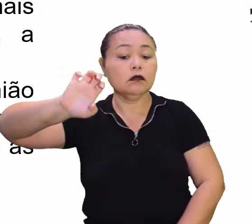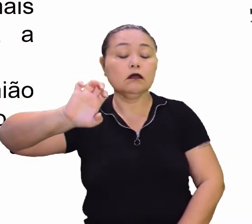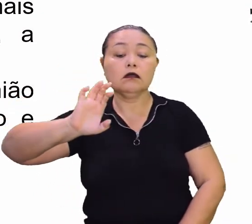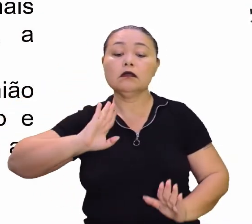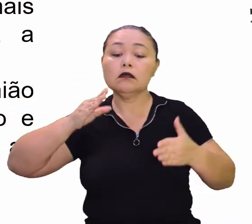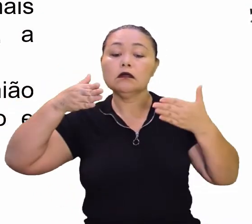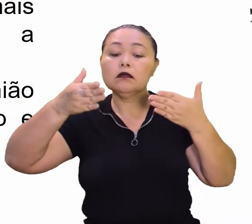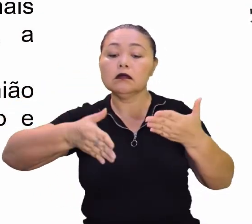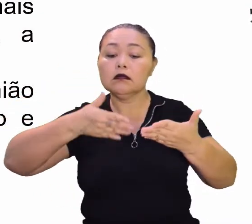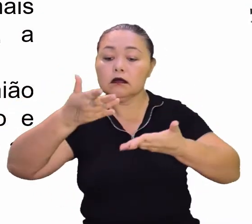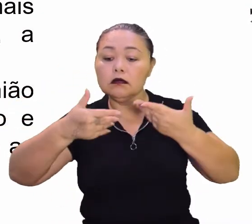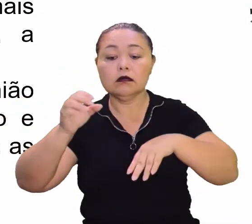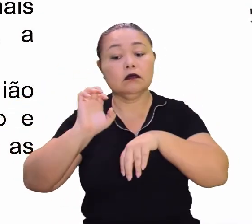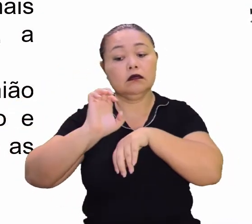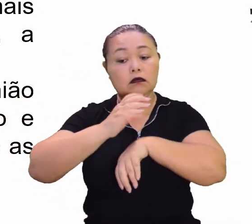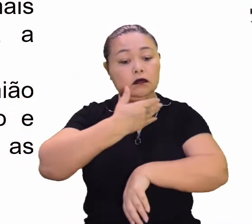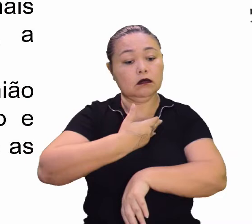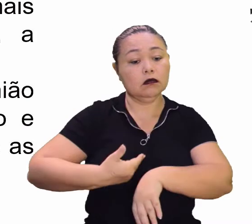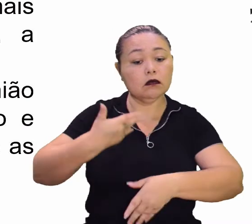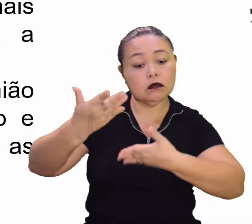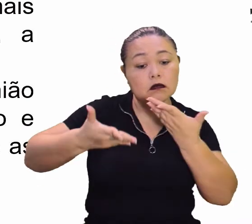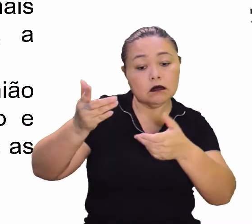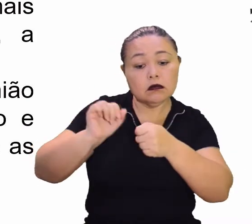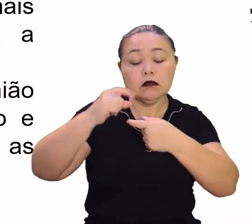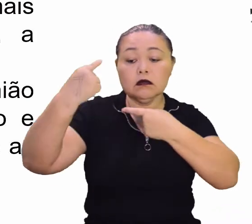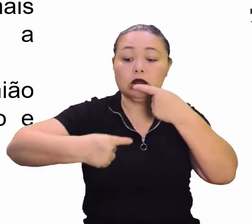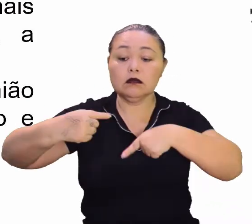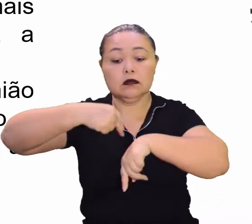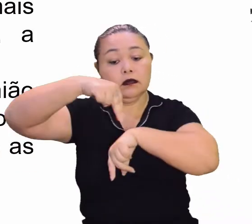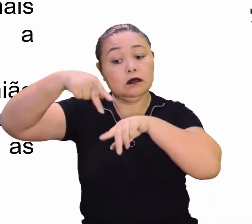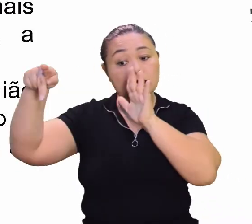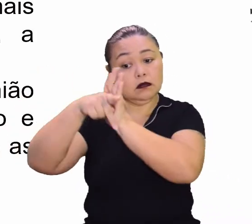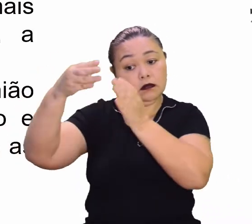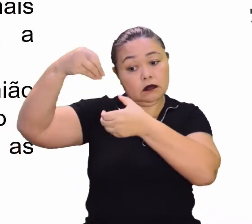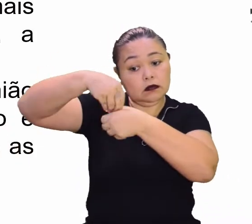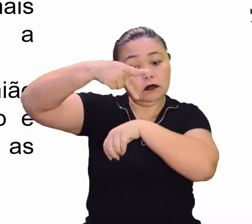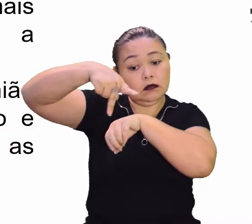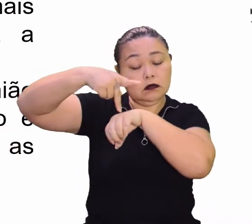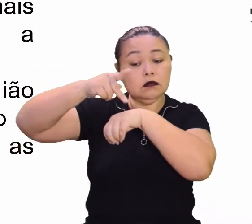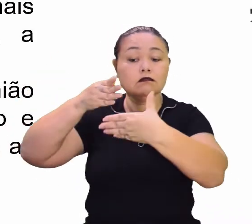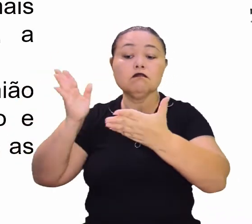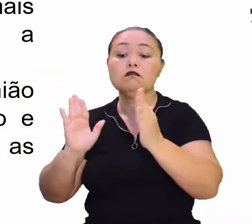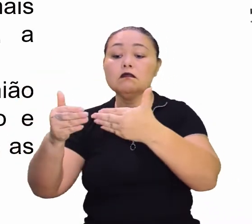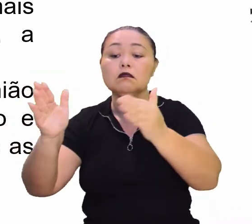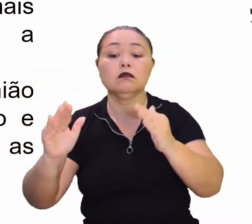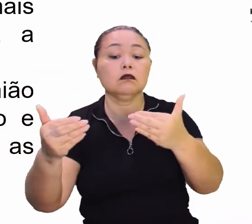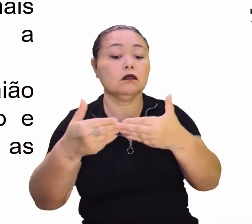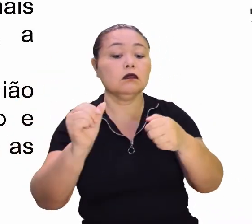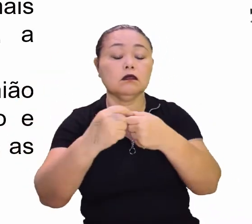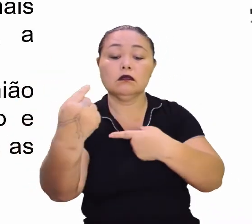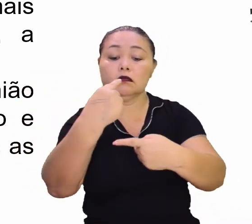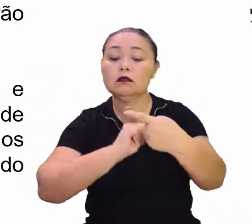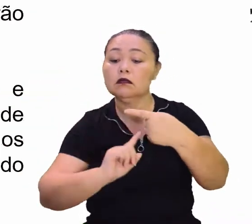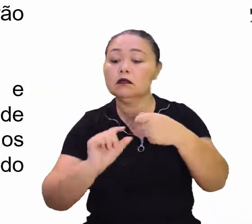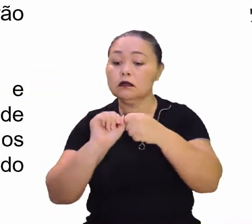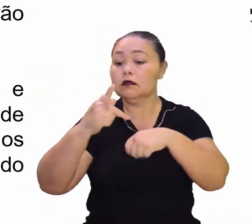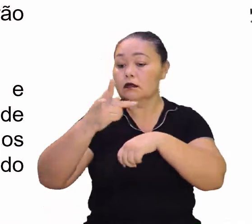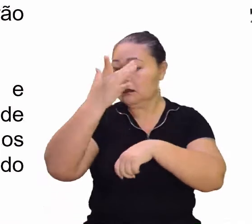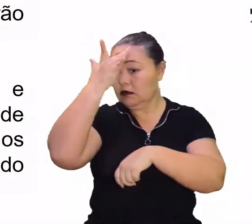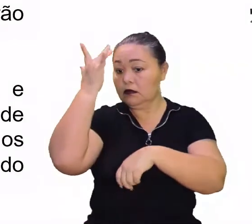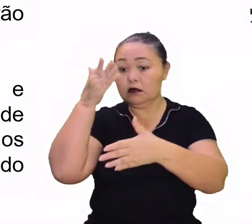no sentido de fortalecer o Estado e promover uma política nacionalista, fechando as fronteiras às migrações